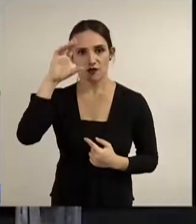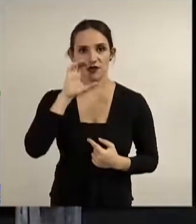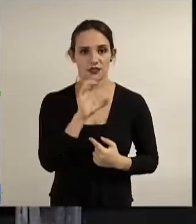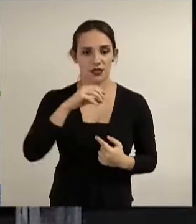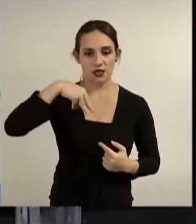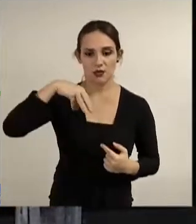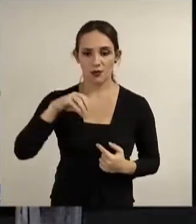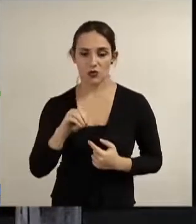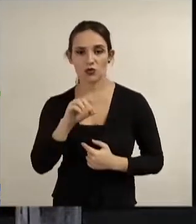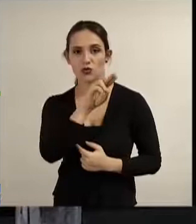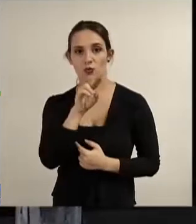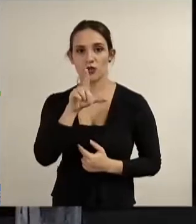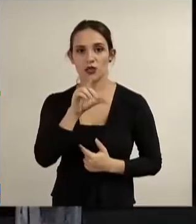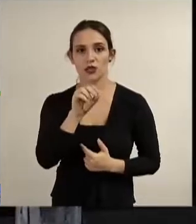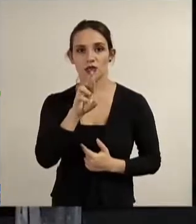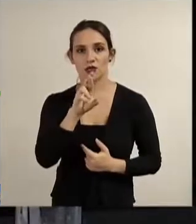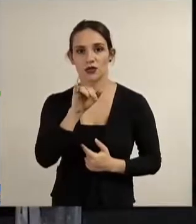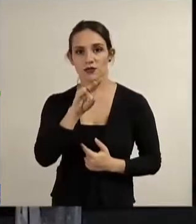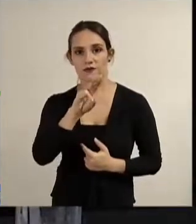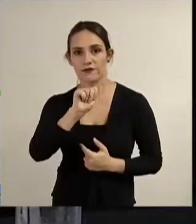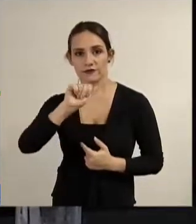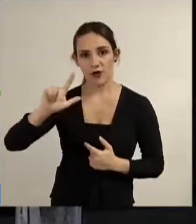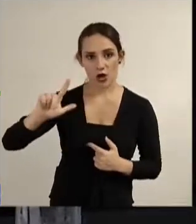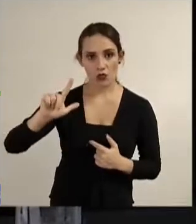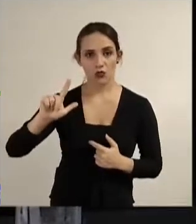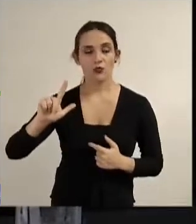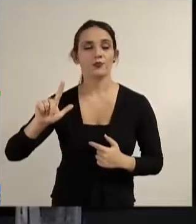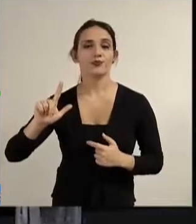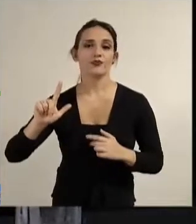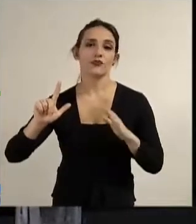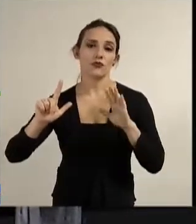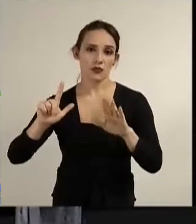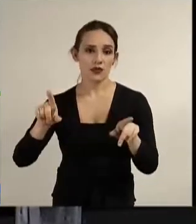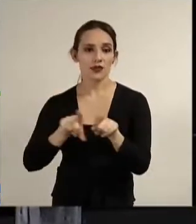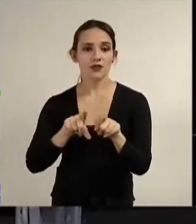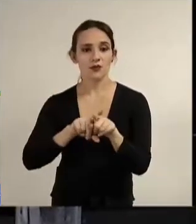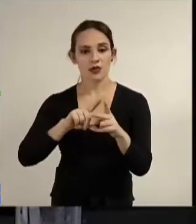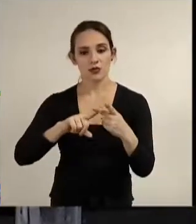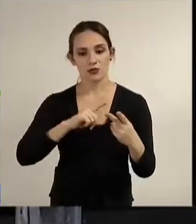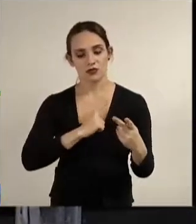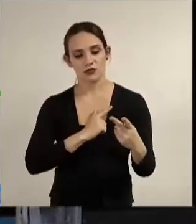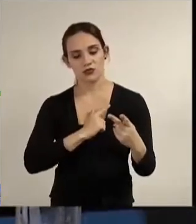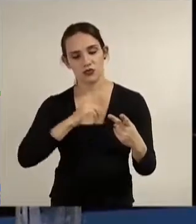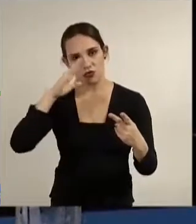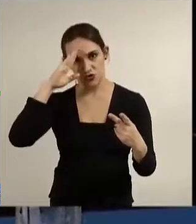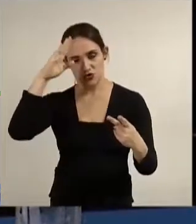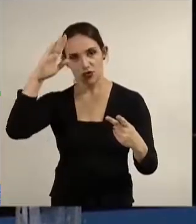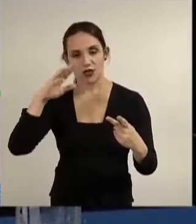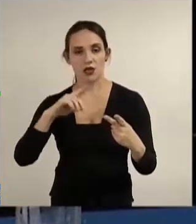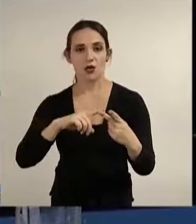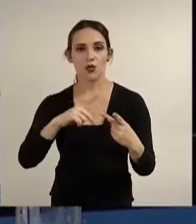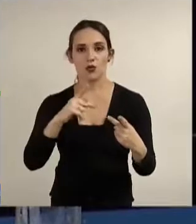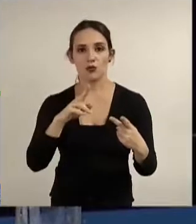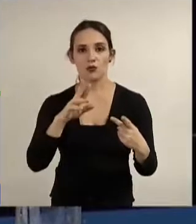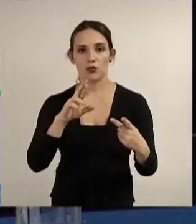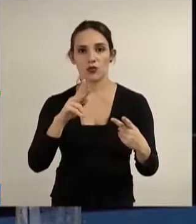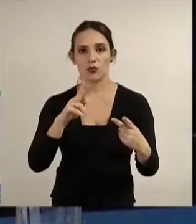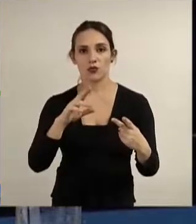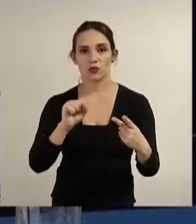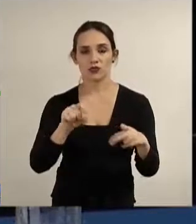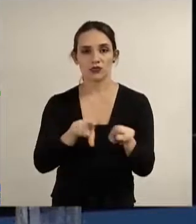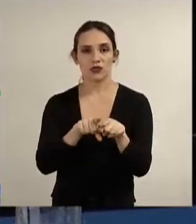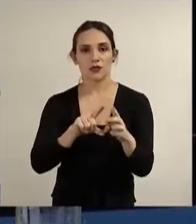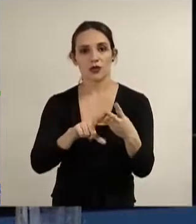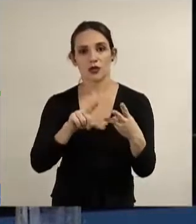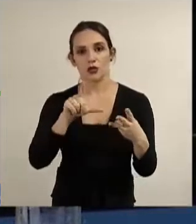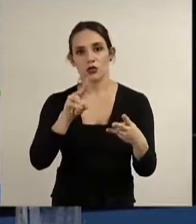general Lorival Carvalho da Silva, em nome de todos os deputados, o general de brigada Burgos e o coronel Luiz